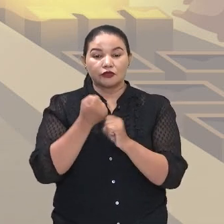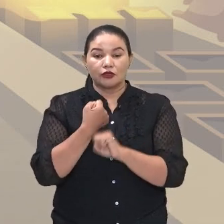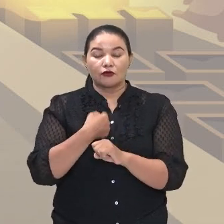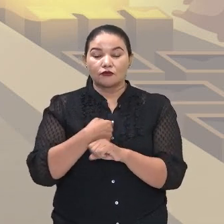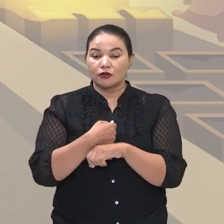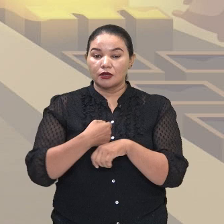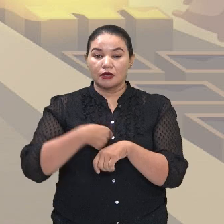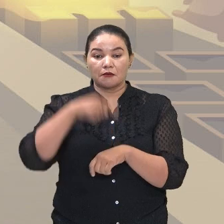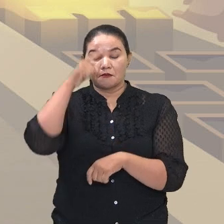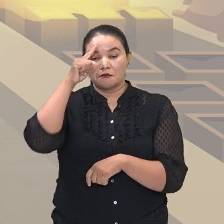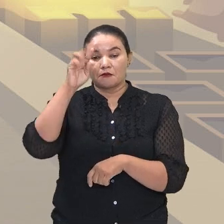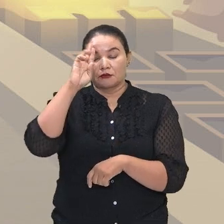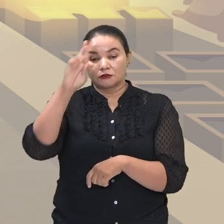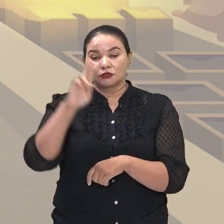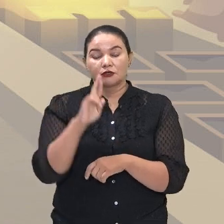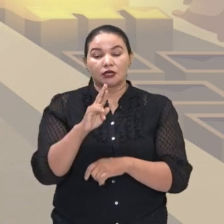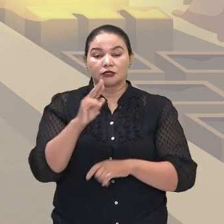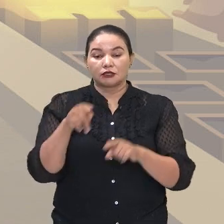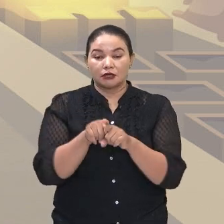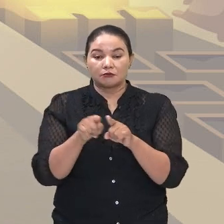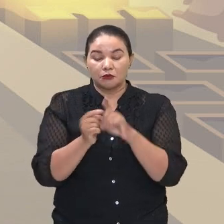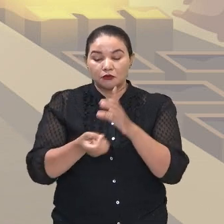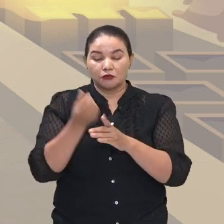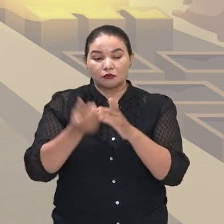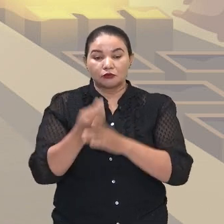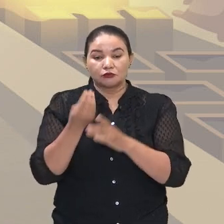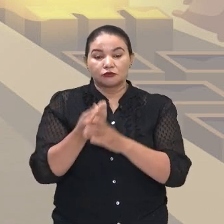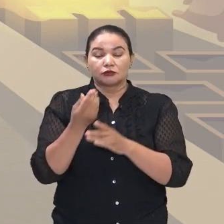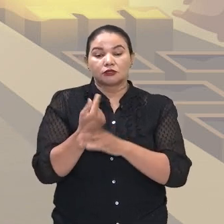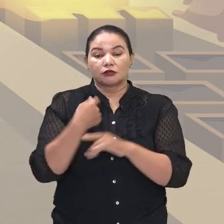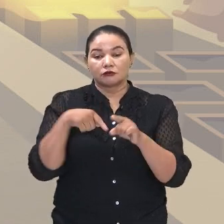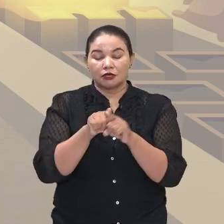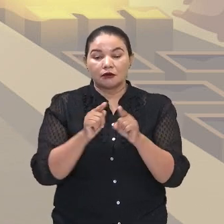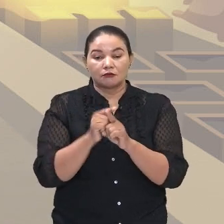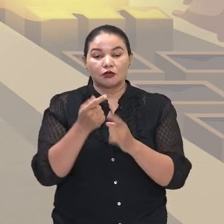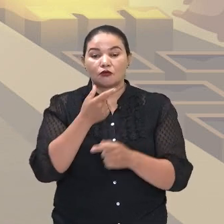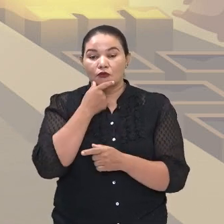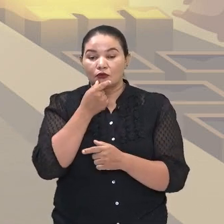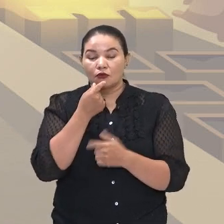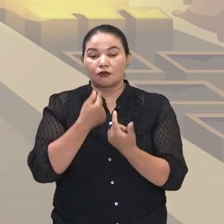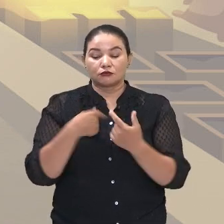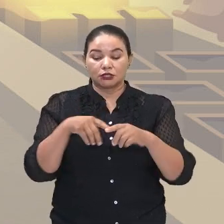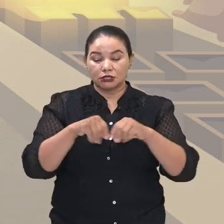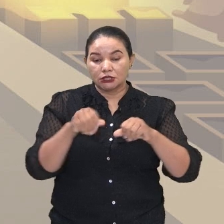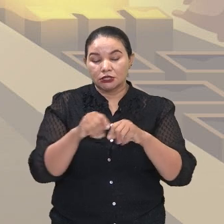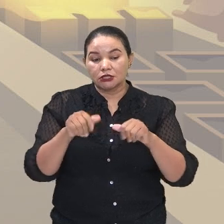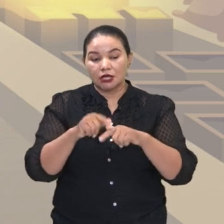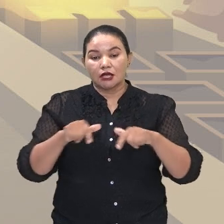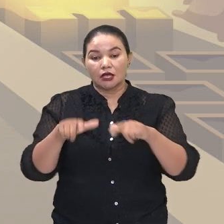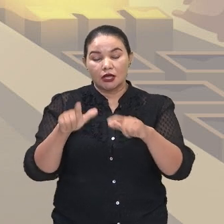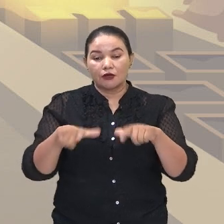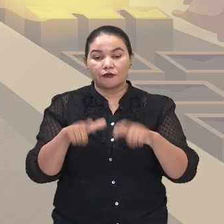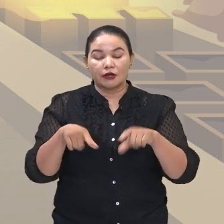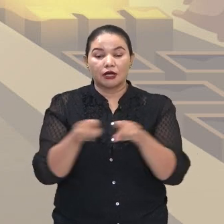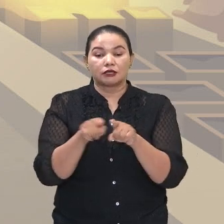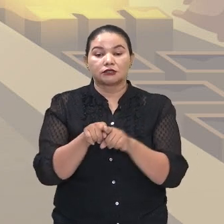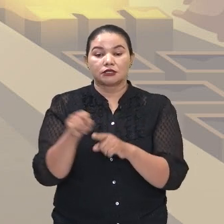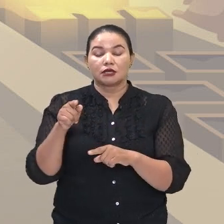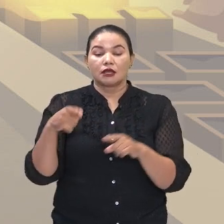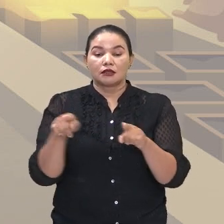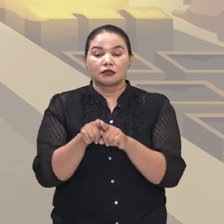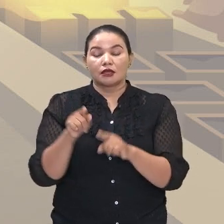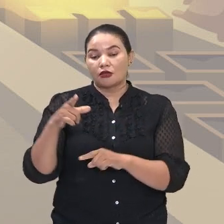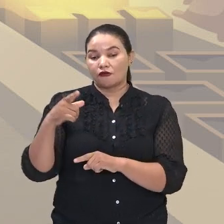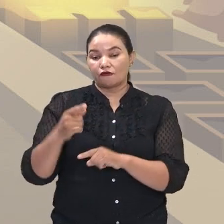dos meios de produção. São aqueles que detêm as terras, são aqueles que detêm as